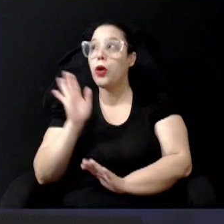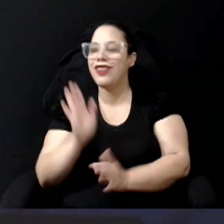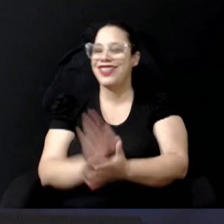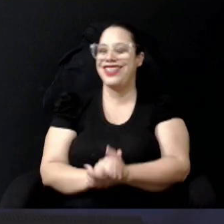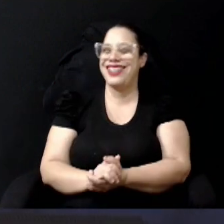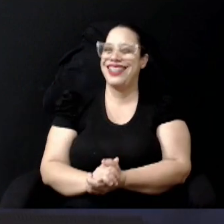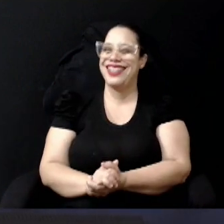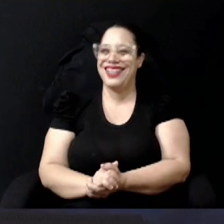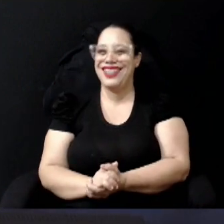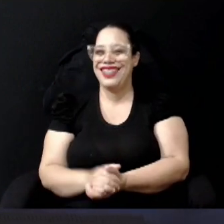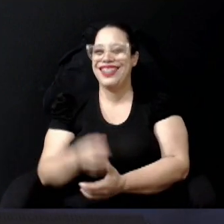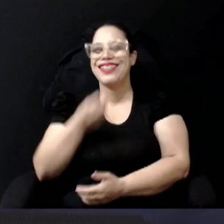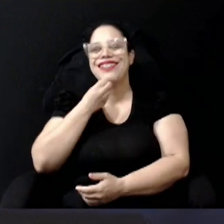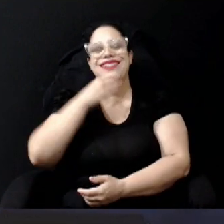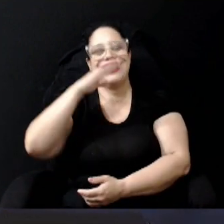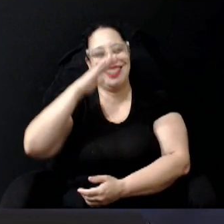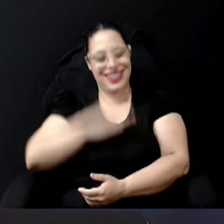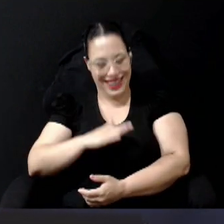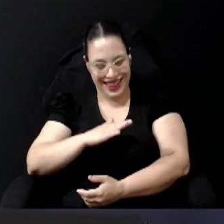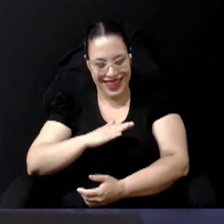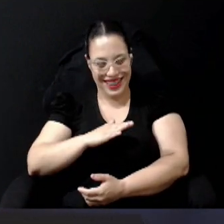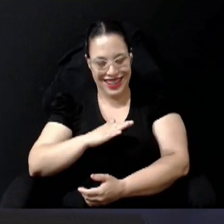Bem, boa tarde.